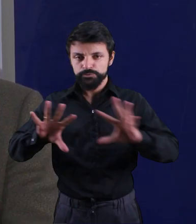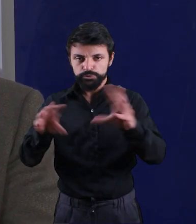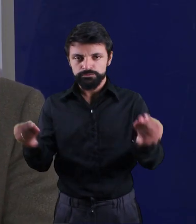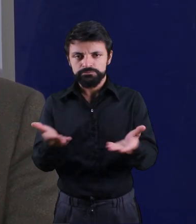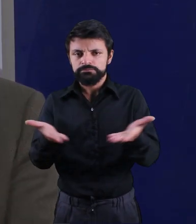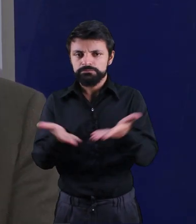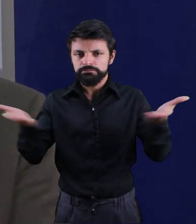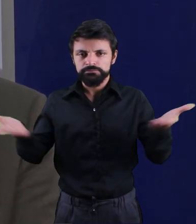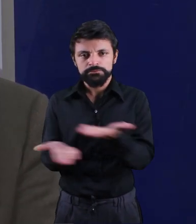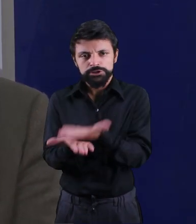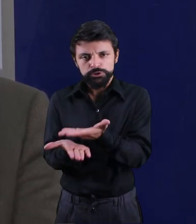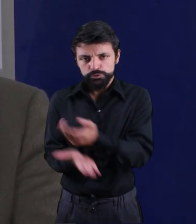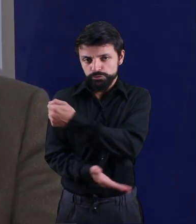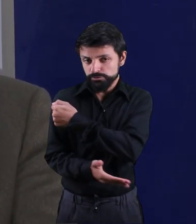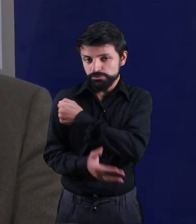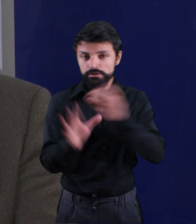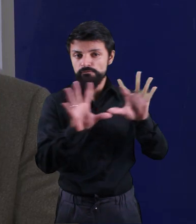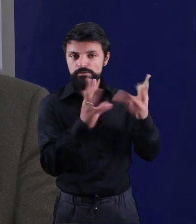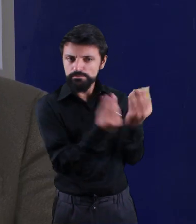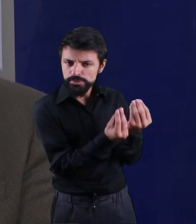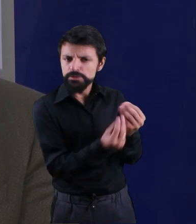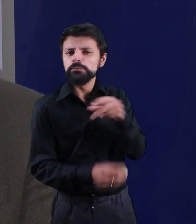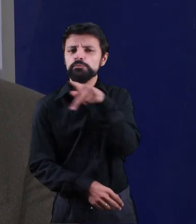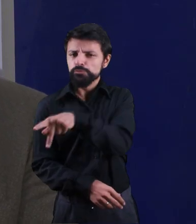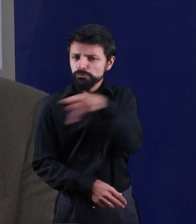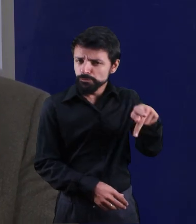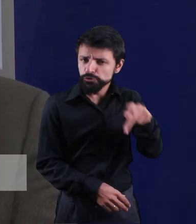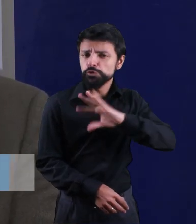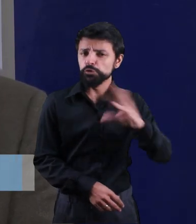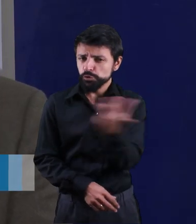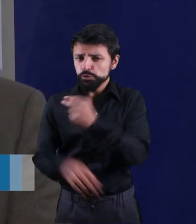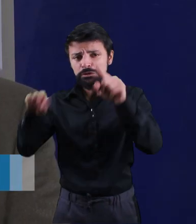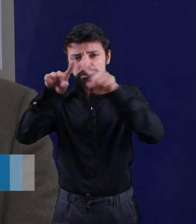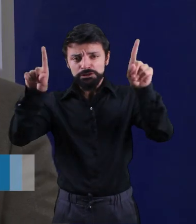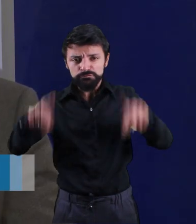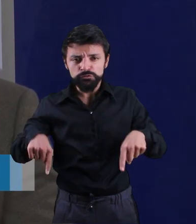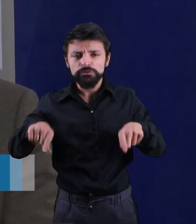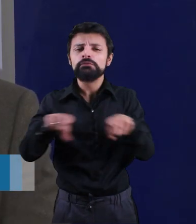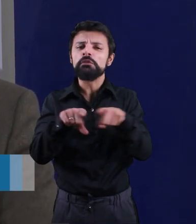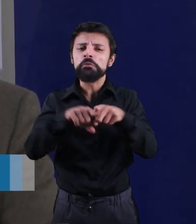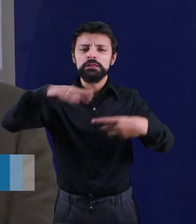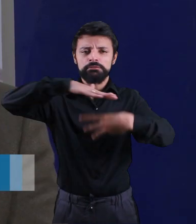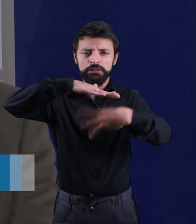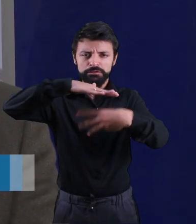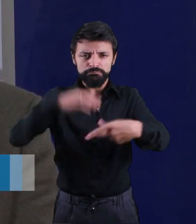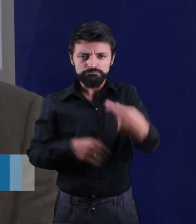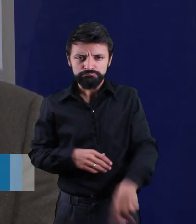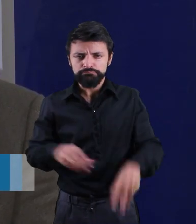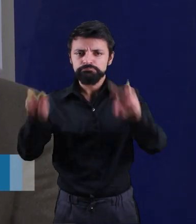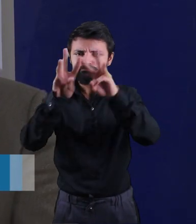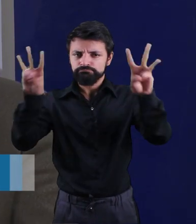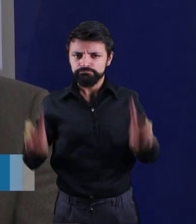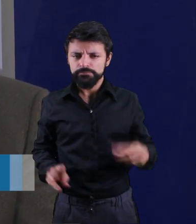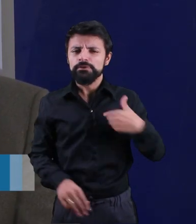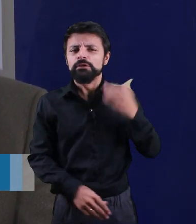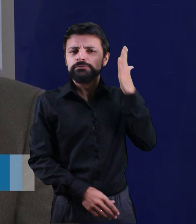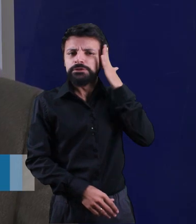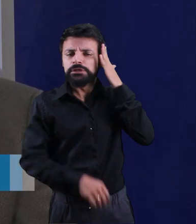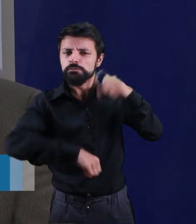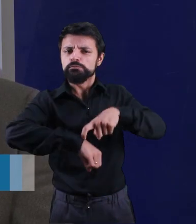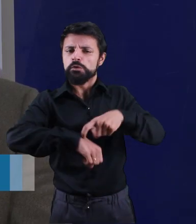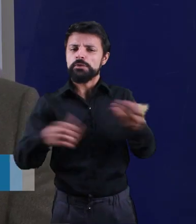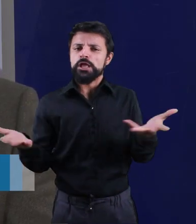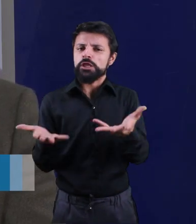carlos e carlos estudantes familiares professores e professores servidores e servidoras terceirizadas a nossa ufpr sei que estamos